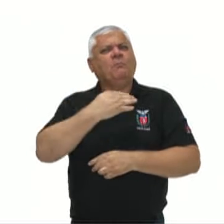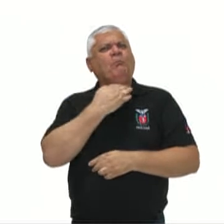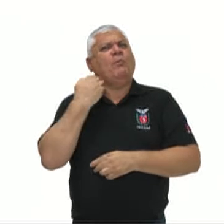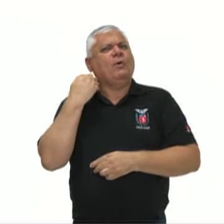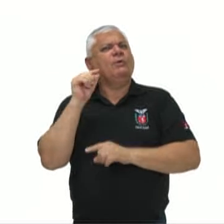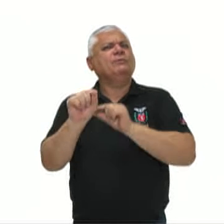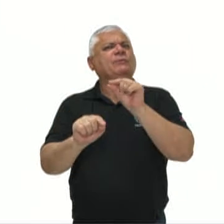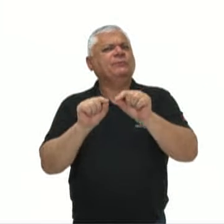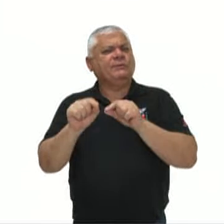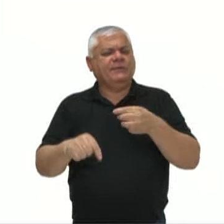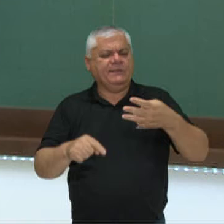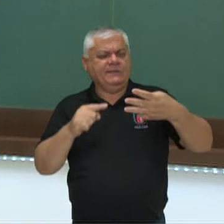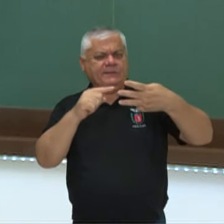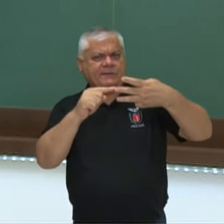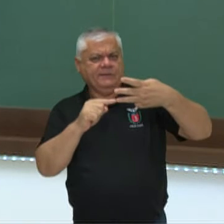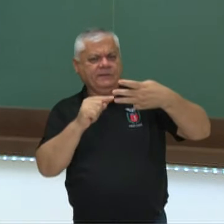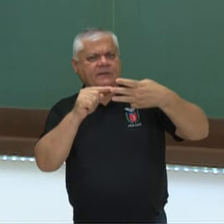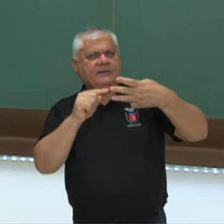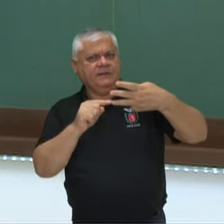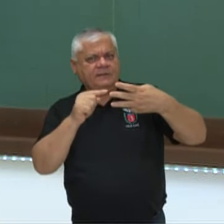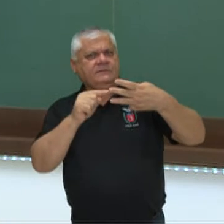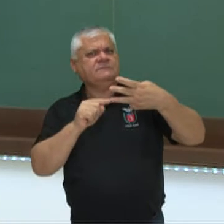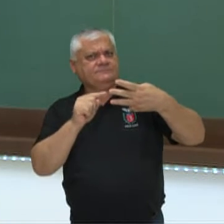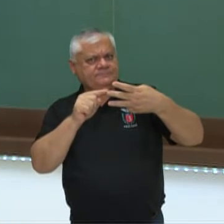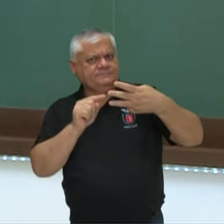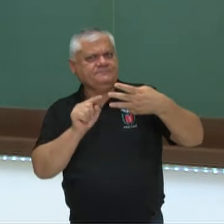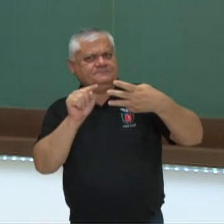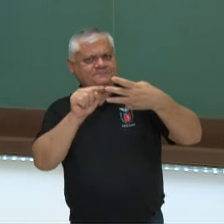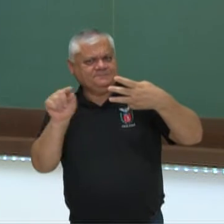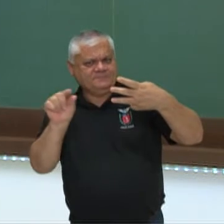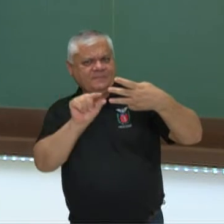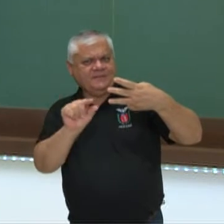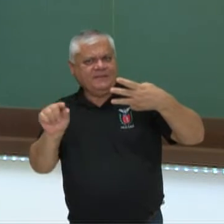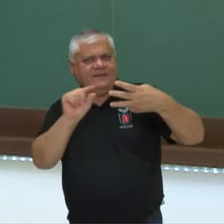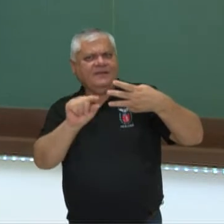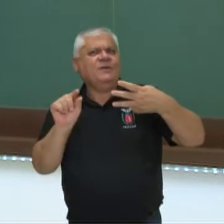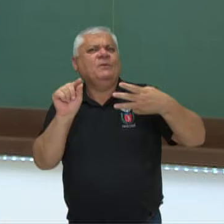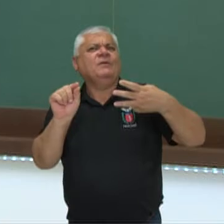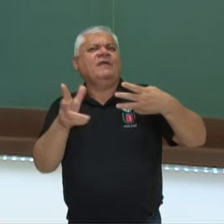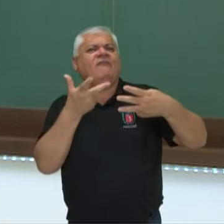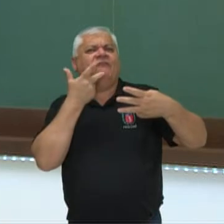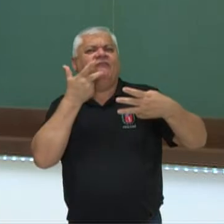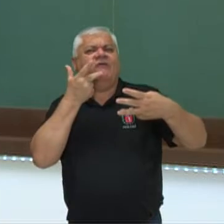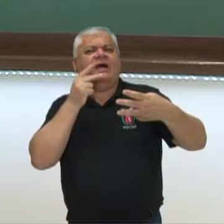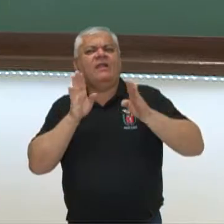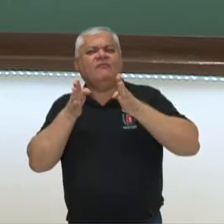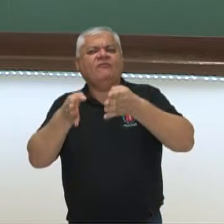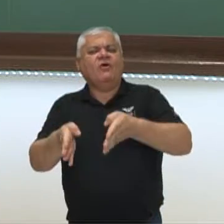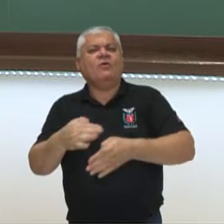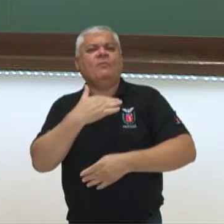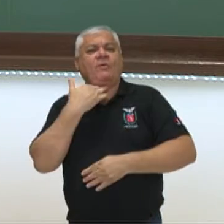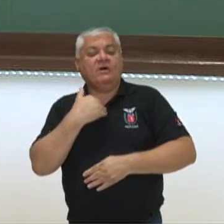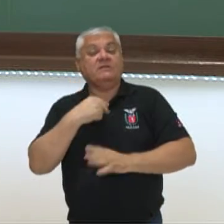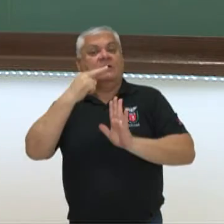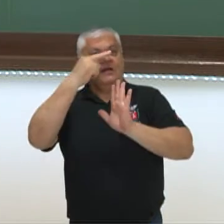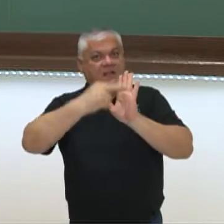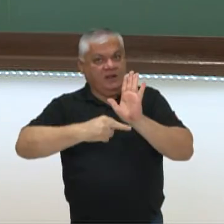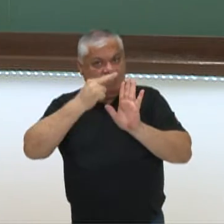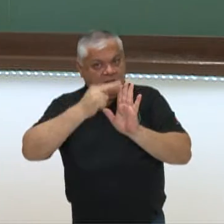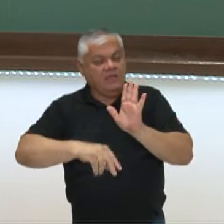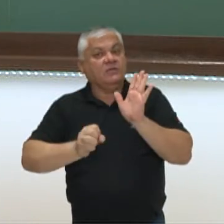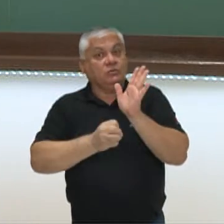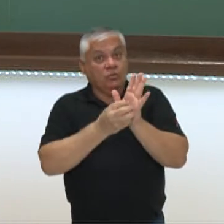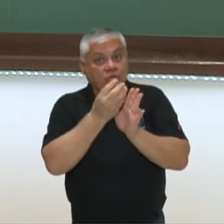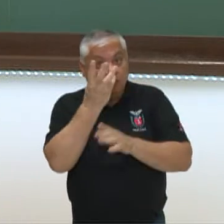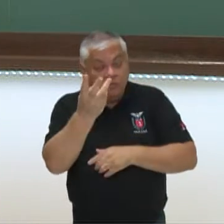duas últimas estrofes, né? É nestes dois tercetos que encerram esse soneto, né? Releia aí com atenção, né?